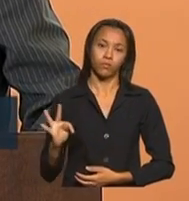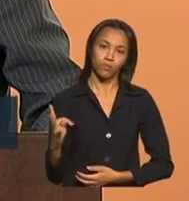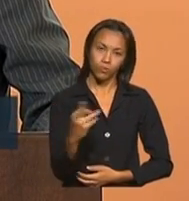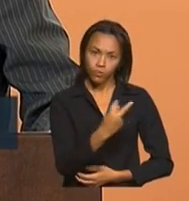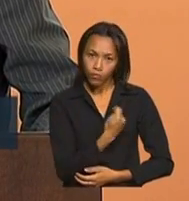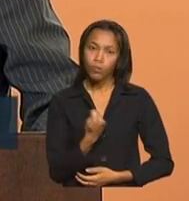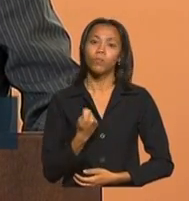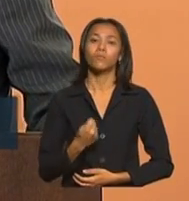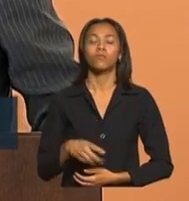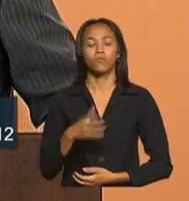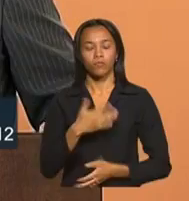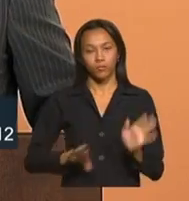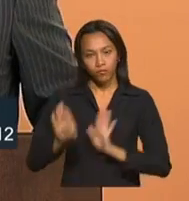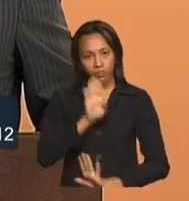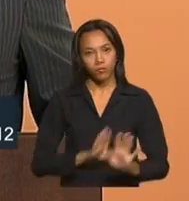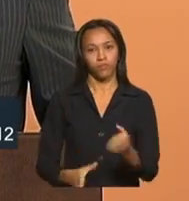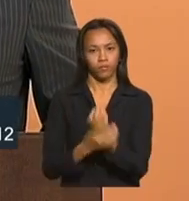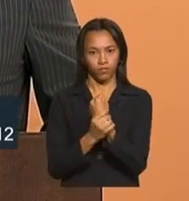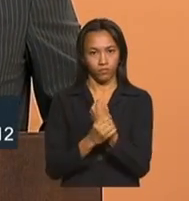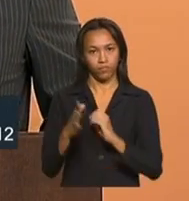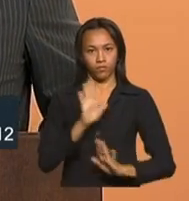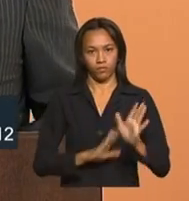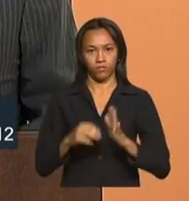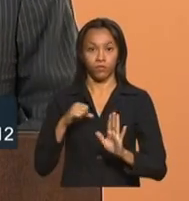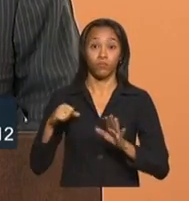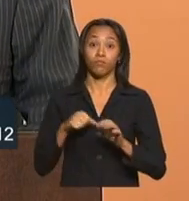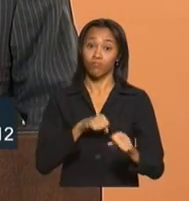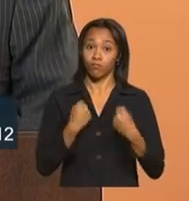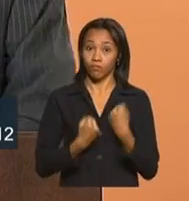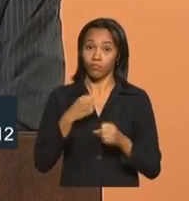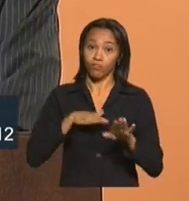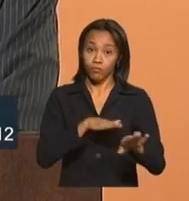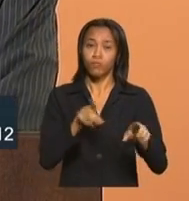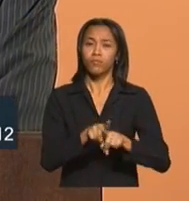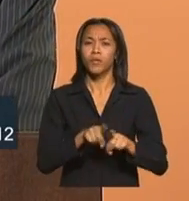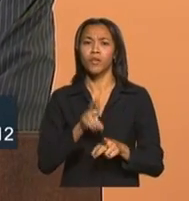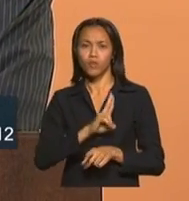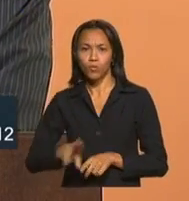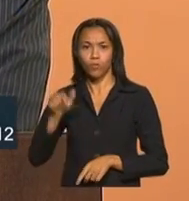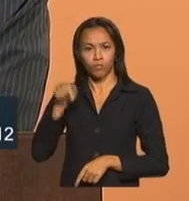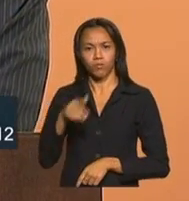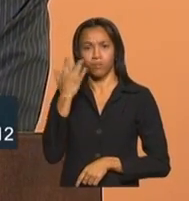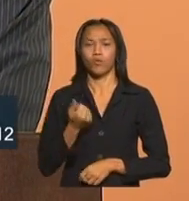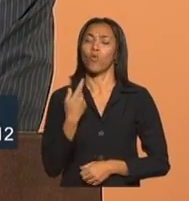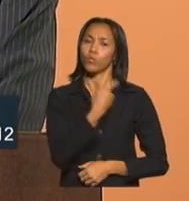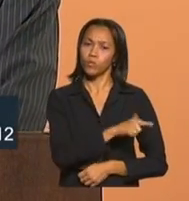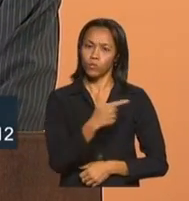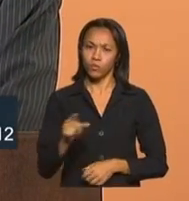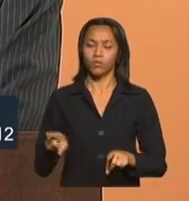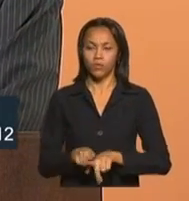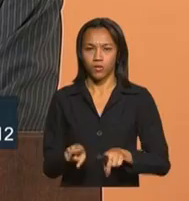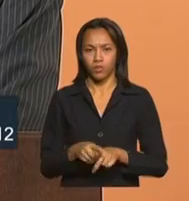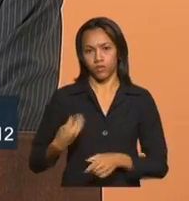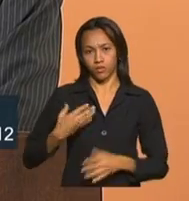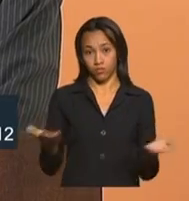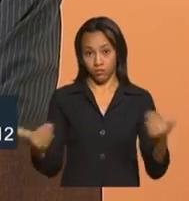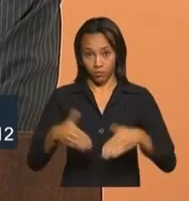em Defesa do Trânsito Seguro, e, em nome dele, saudar todos os demais parlamentares aqui presentes.